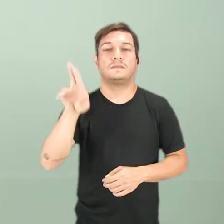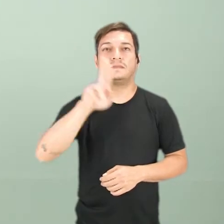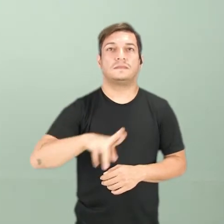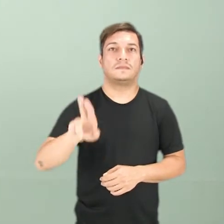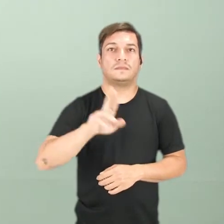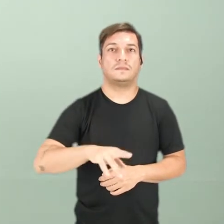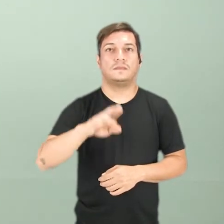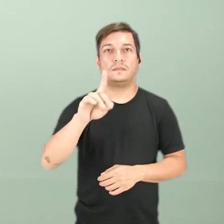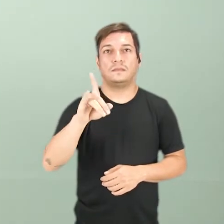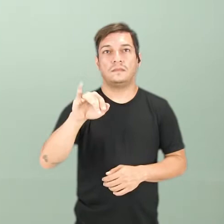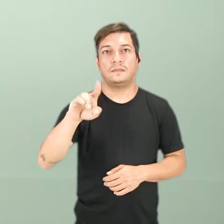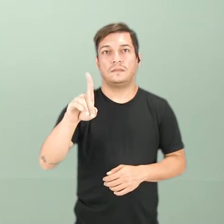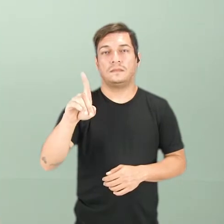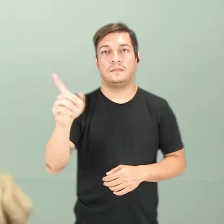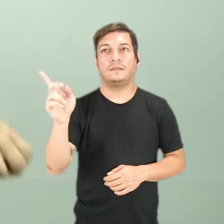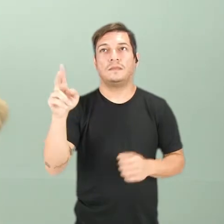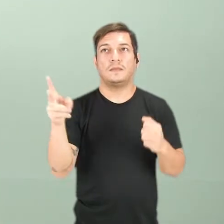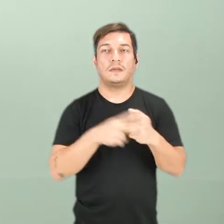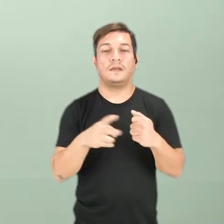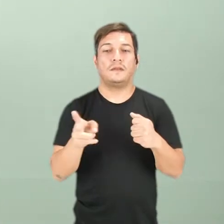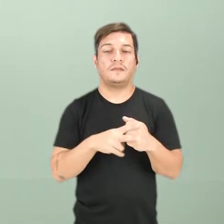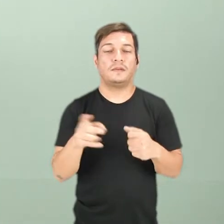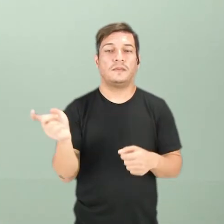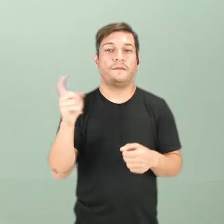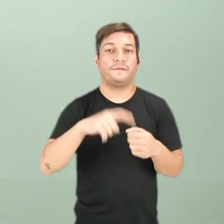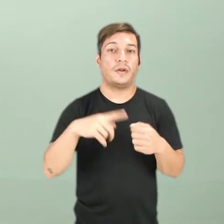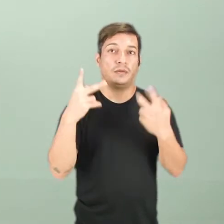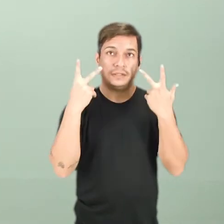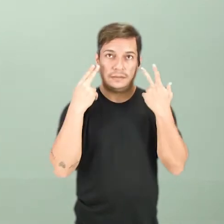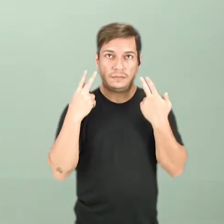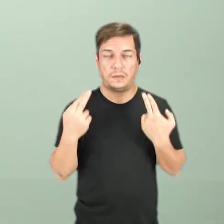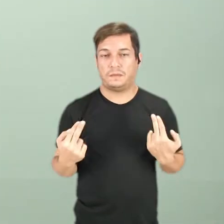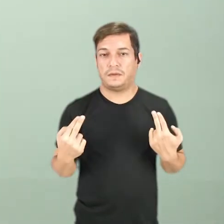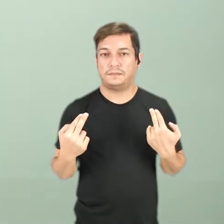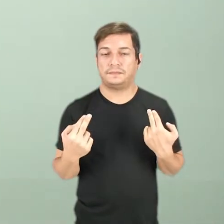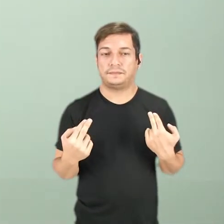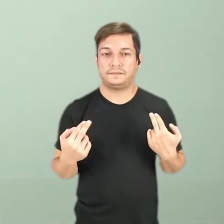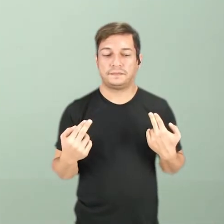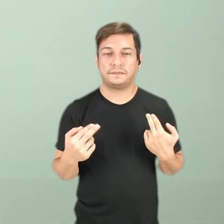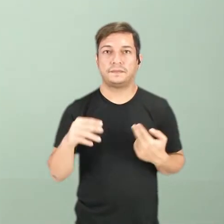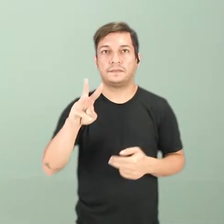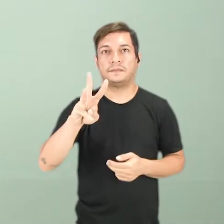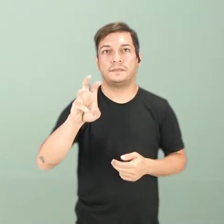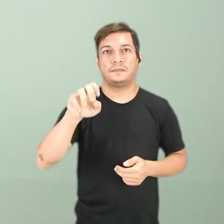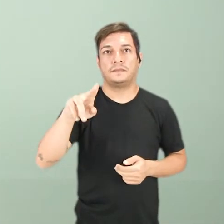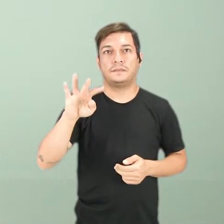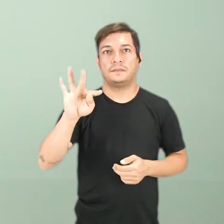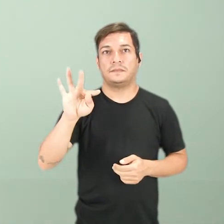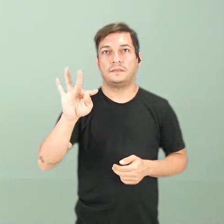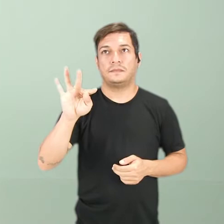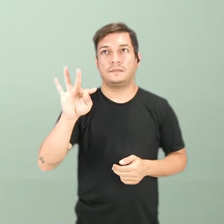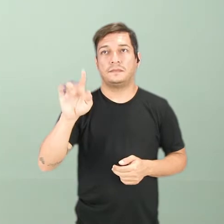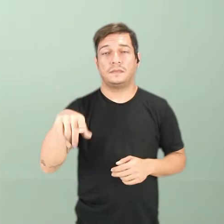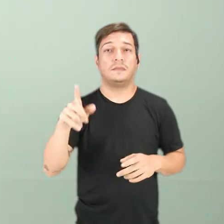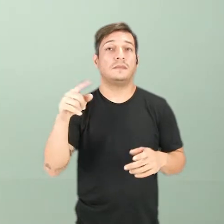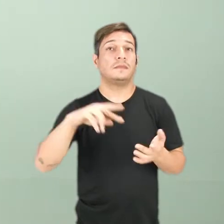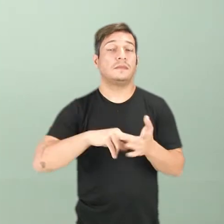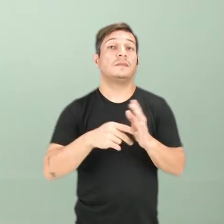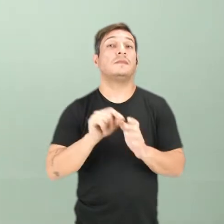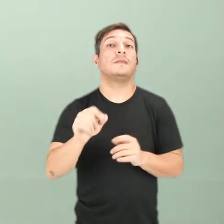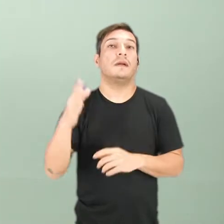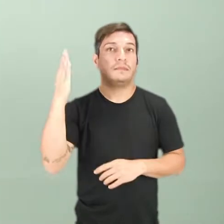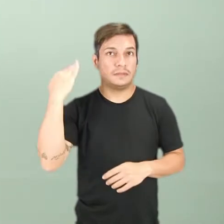o did, o verbo volta para sua forma normal? O went já é uma forma do